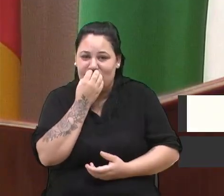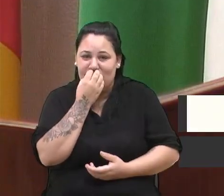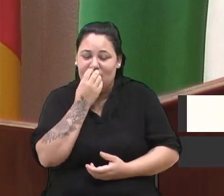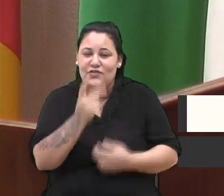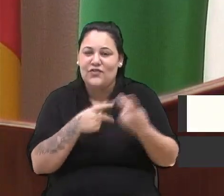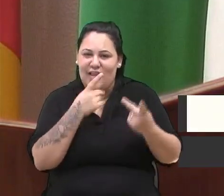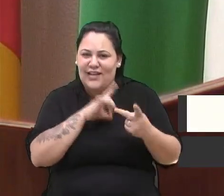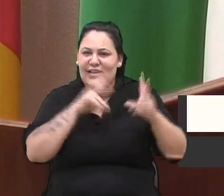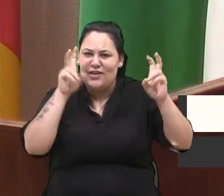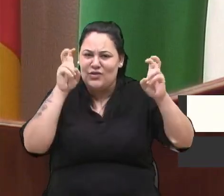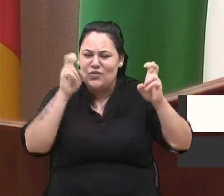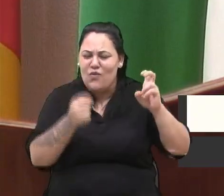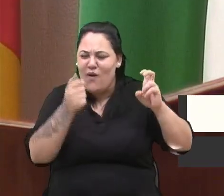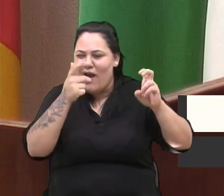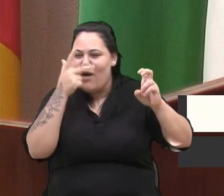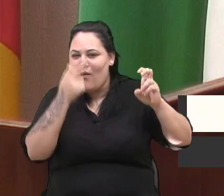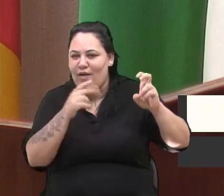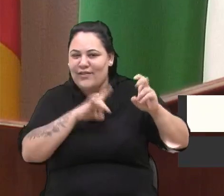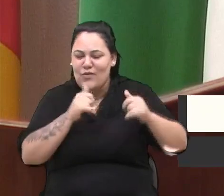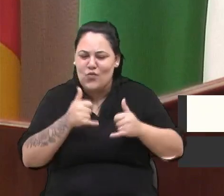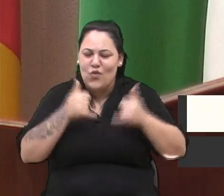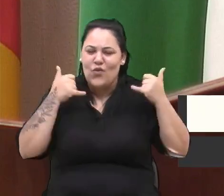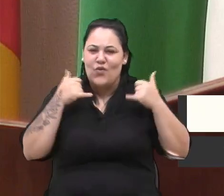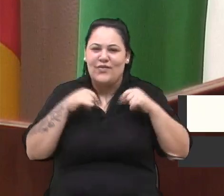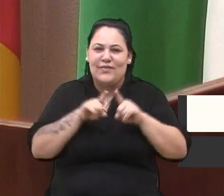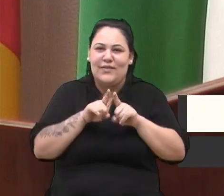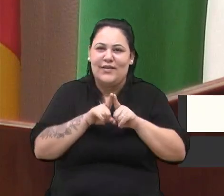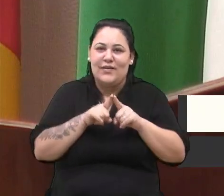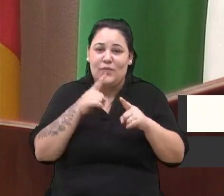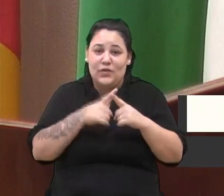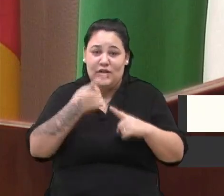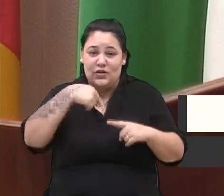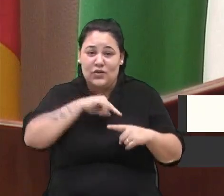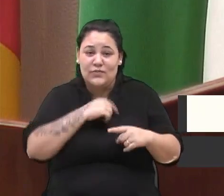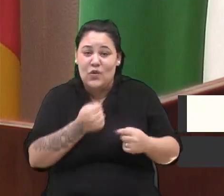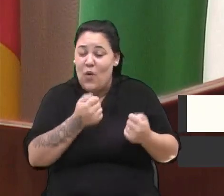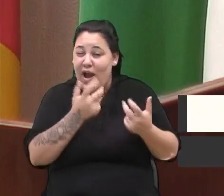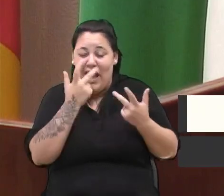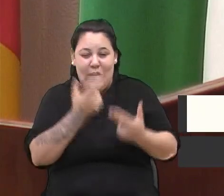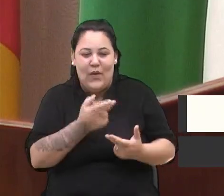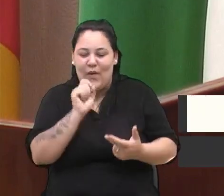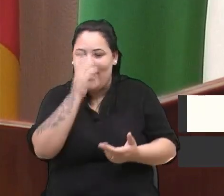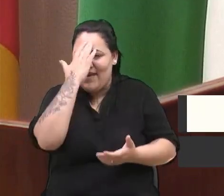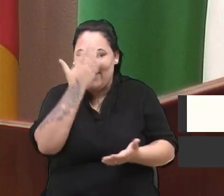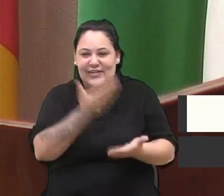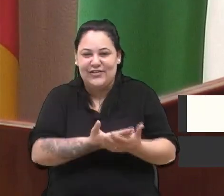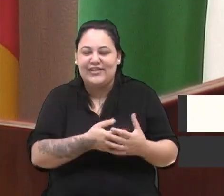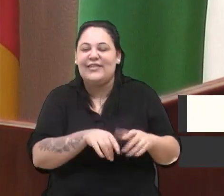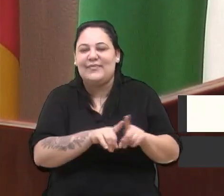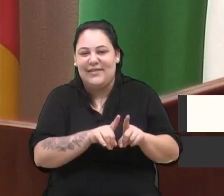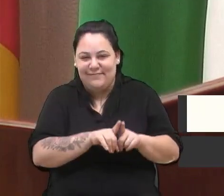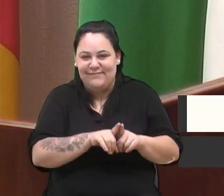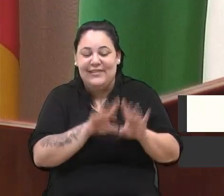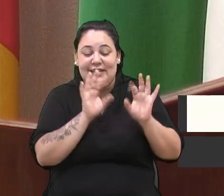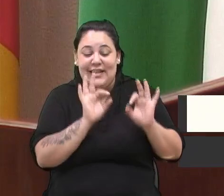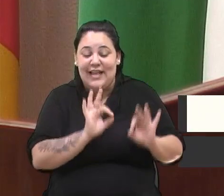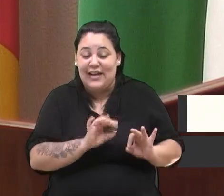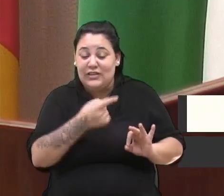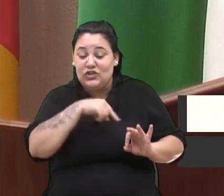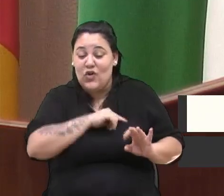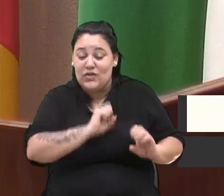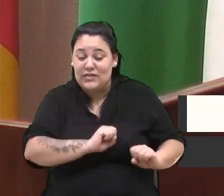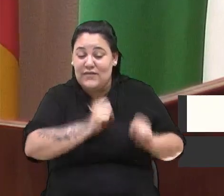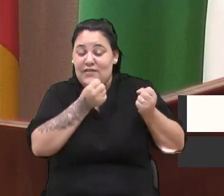pautas semelhantes, eu tenho um orgulho tão grande, porque nós somos parecidos naquilo que a gente acredita, nas questões que a gente defende e